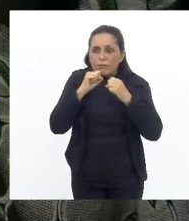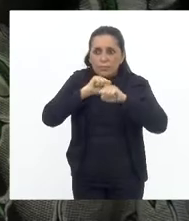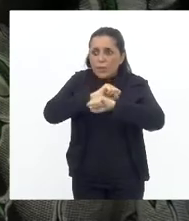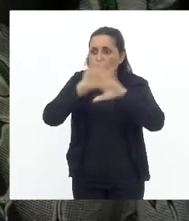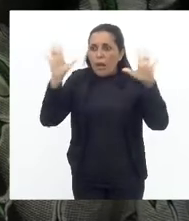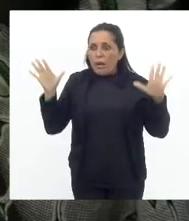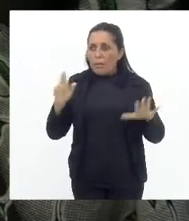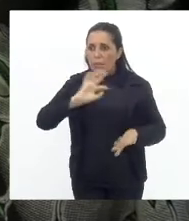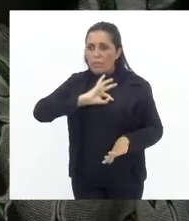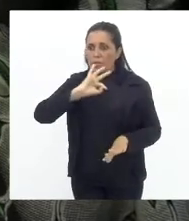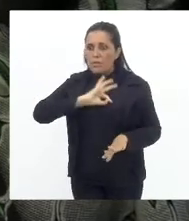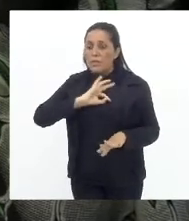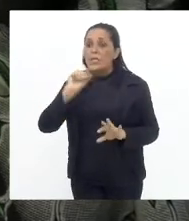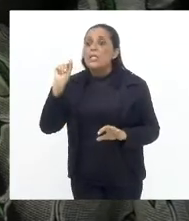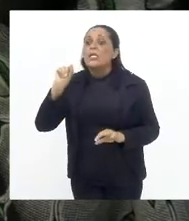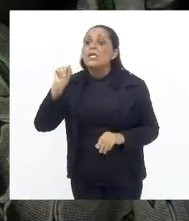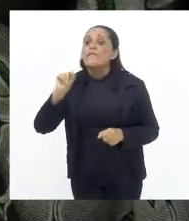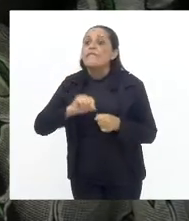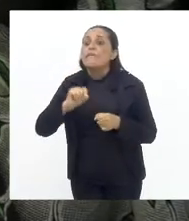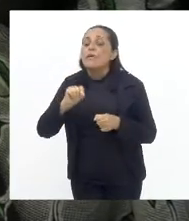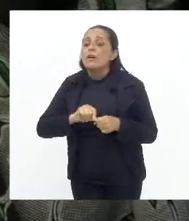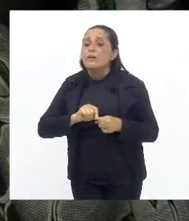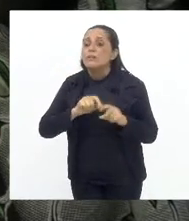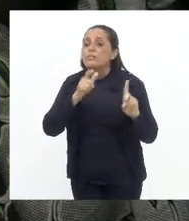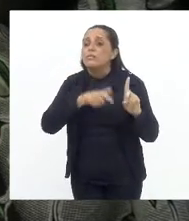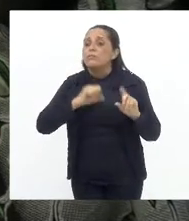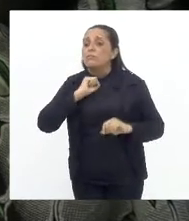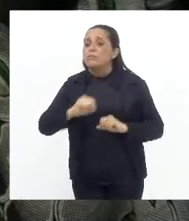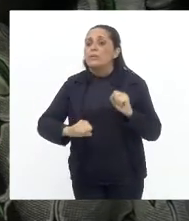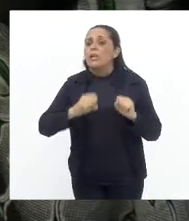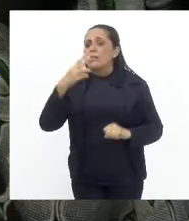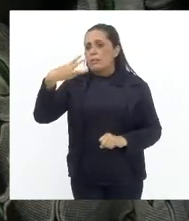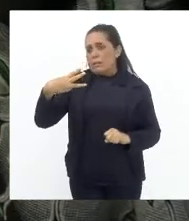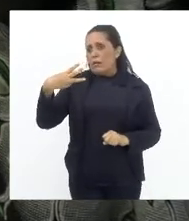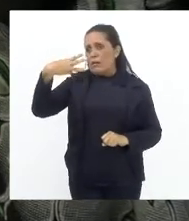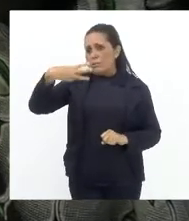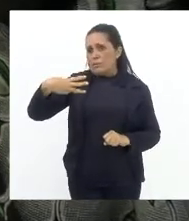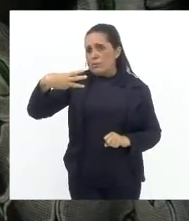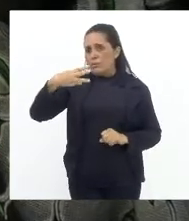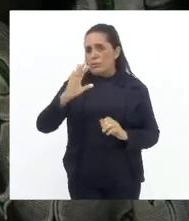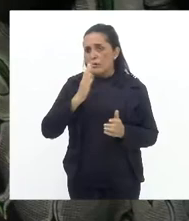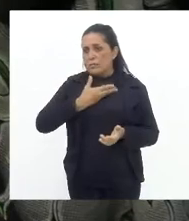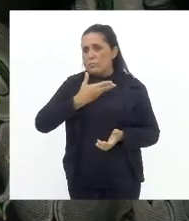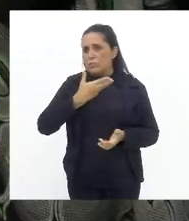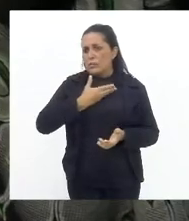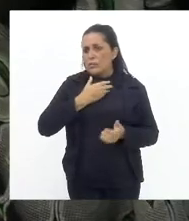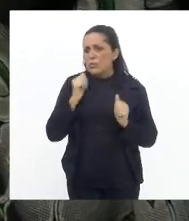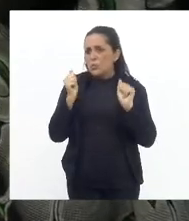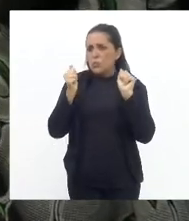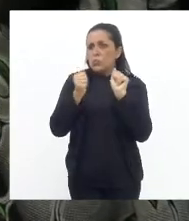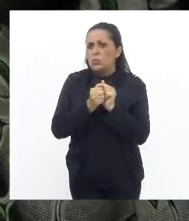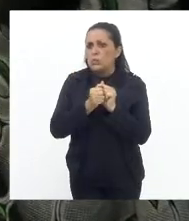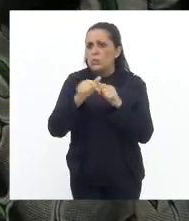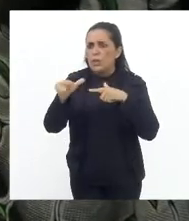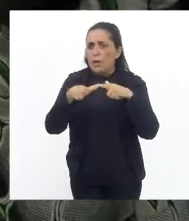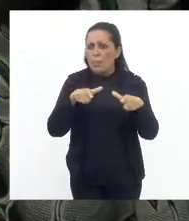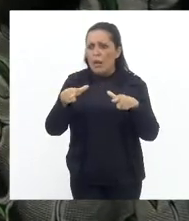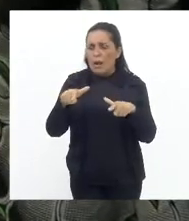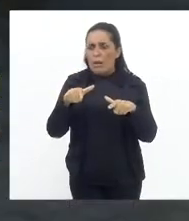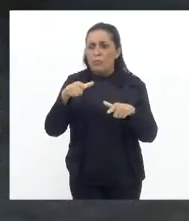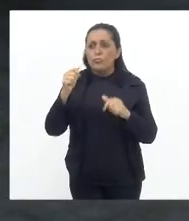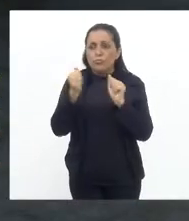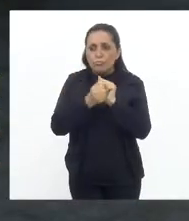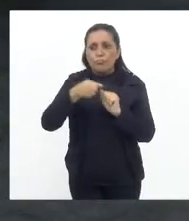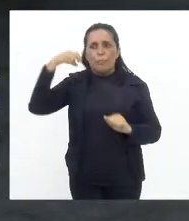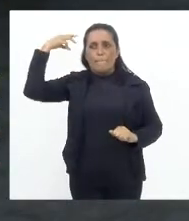quem fez isso e a gente tem aqui nessa casa Três companheiras que foram amigas que trabalharam